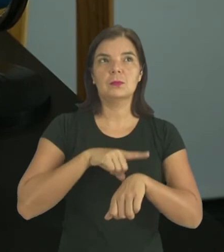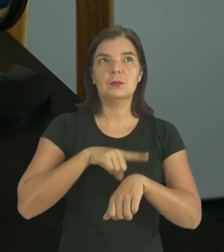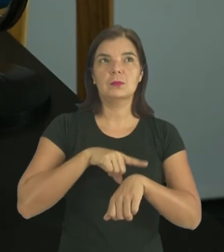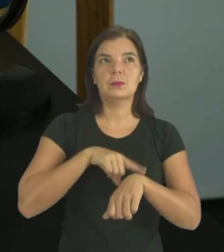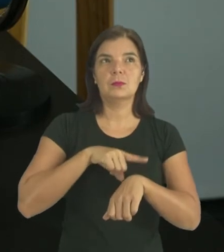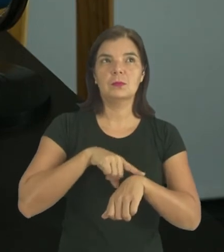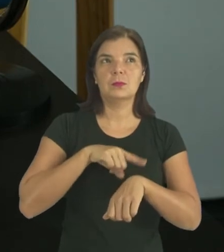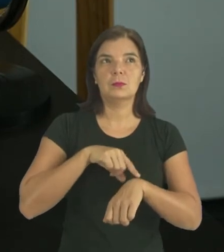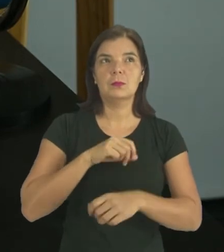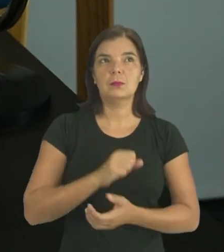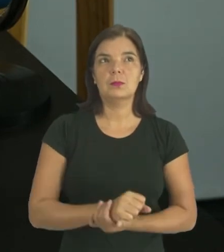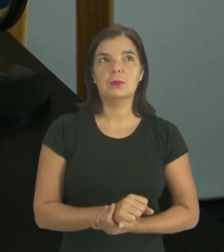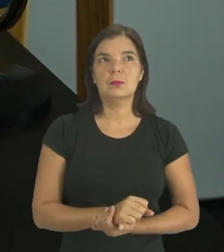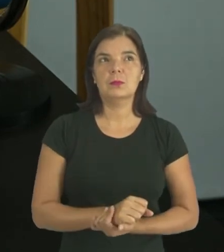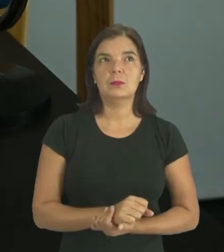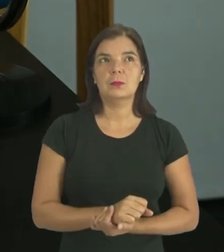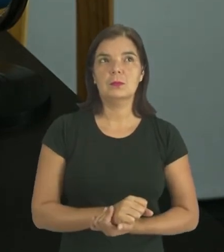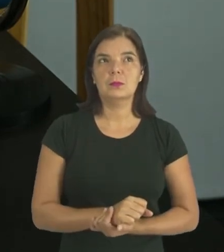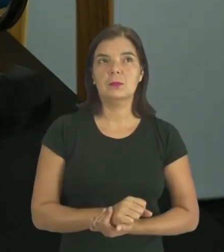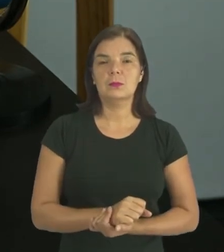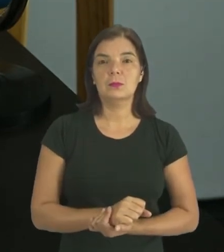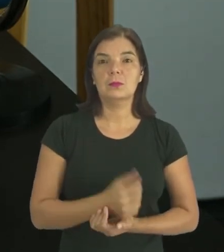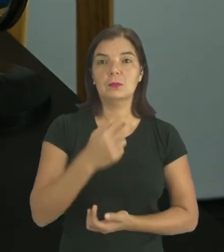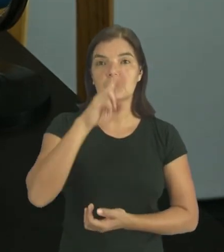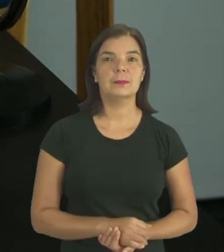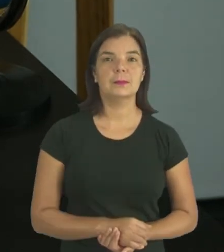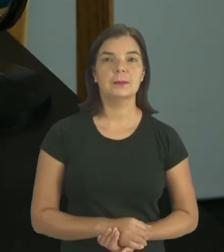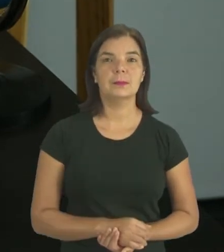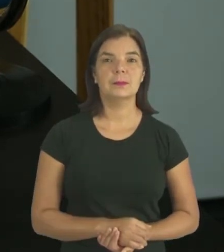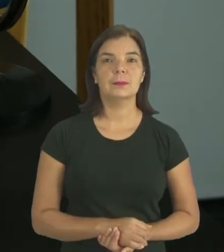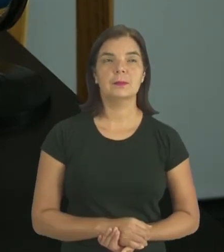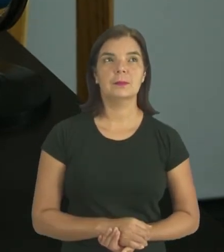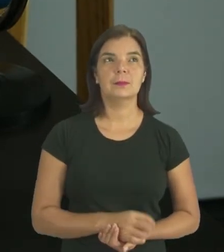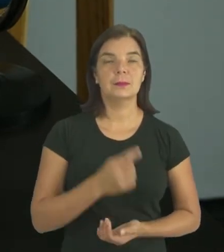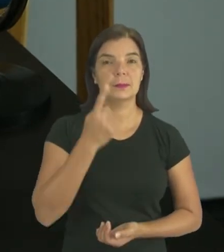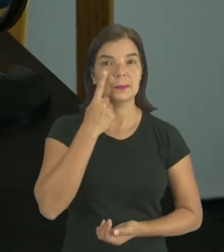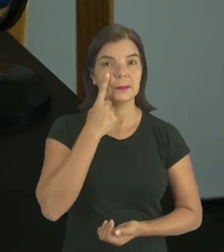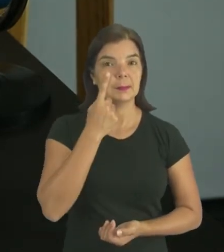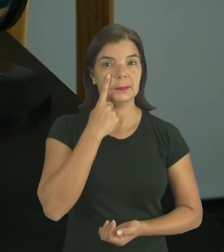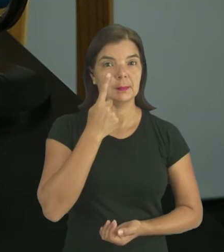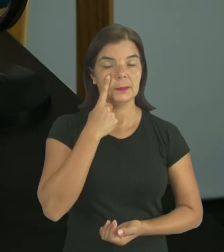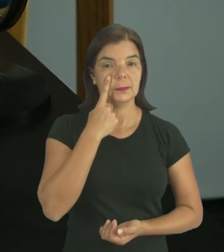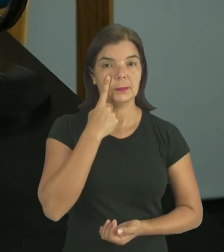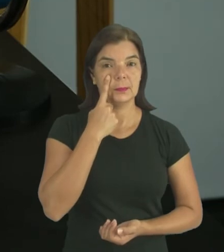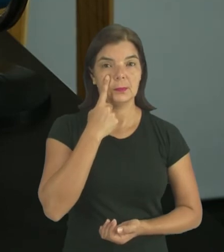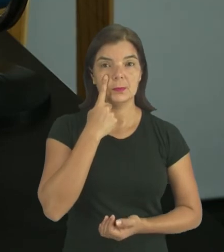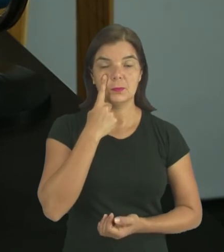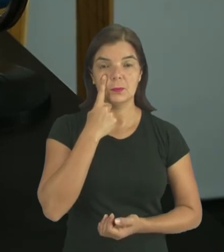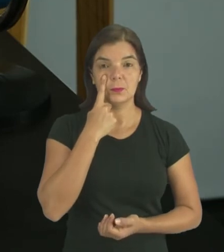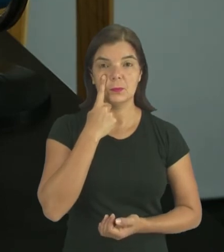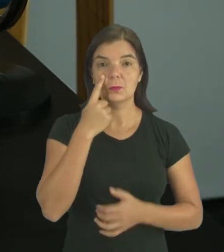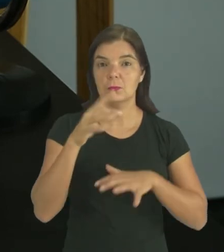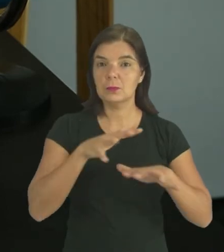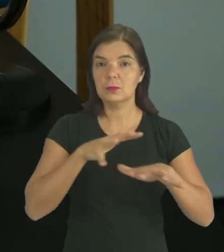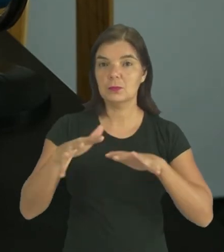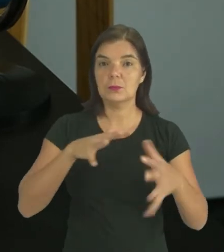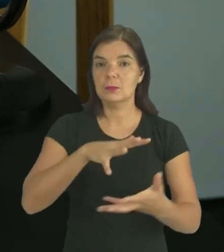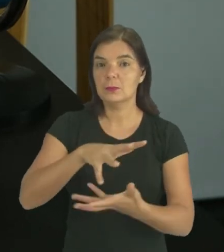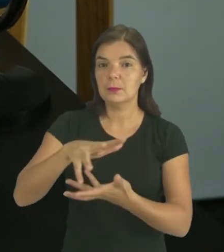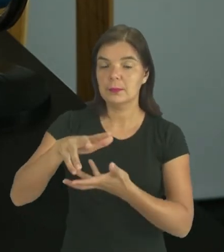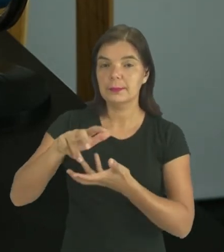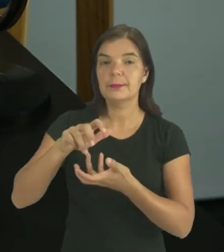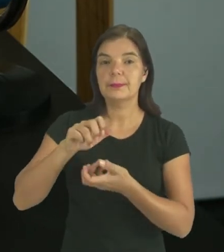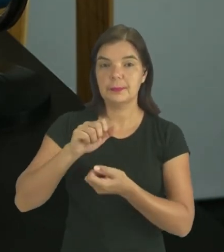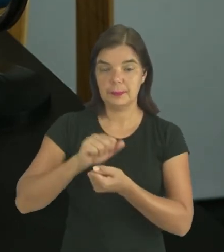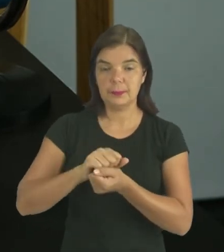marcando? 12 horas, né? Vejam bem Com o movimento da Terra ao redor de si mesma,